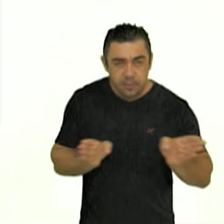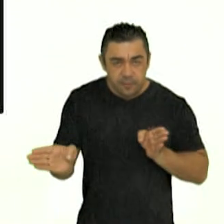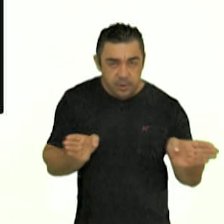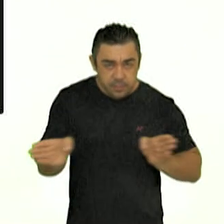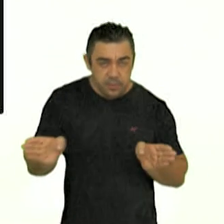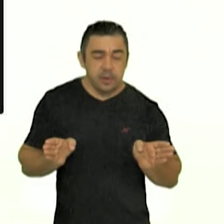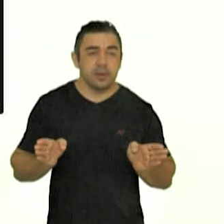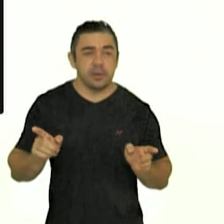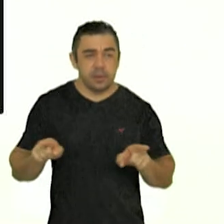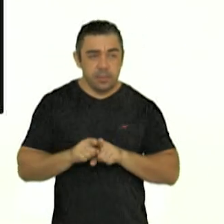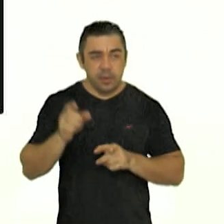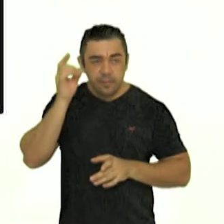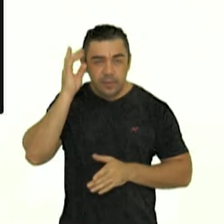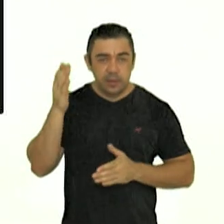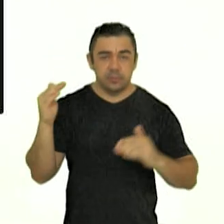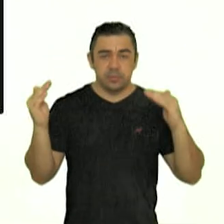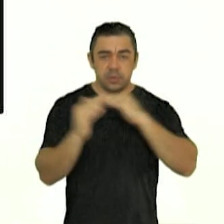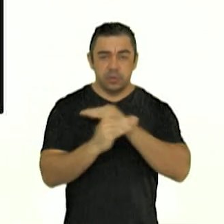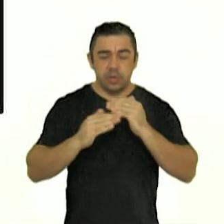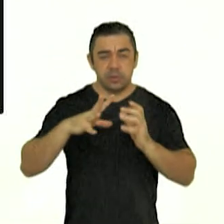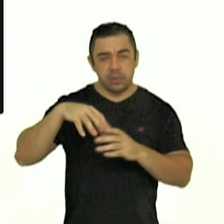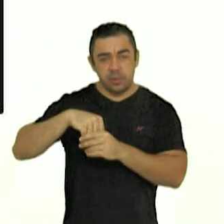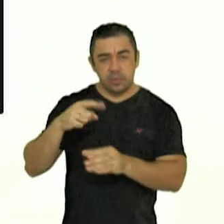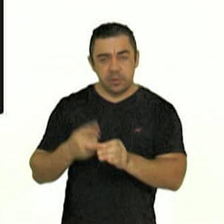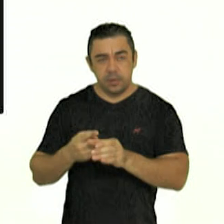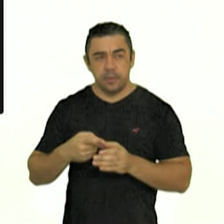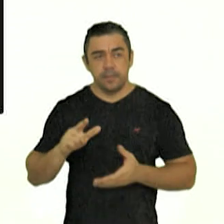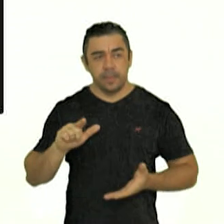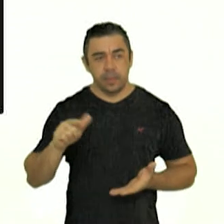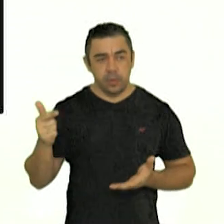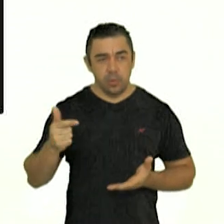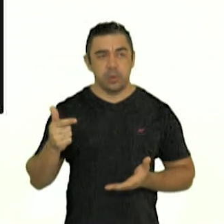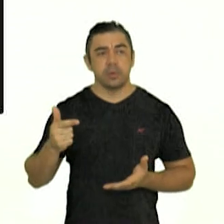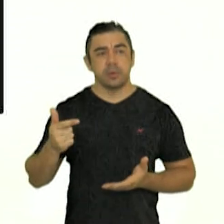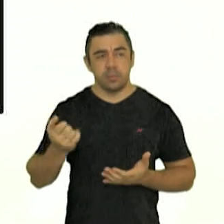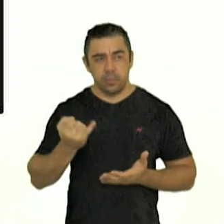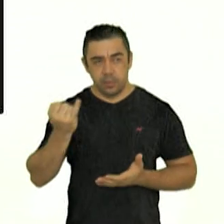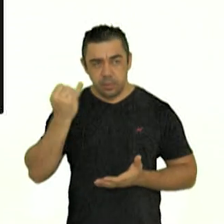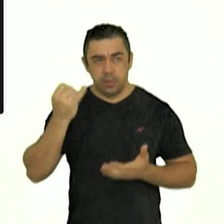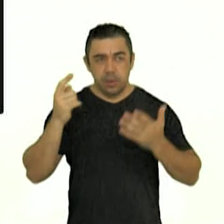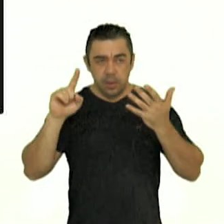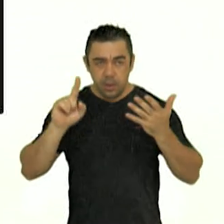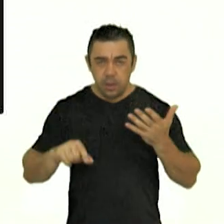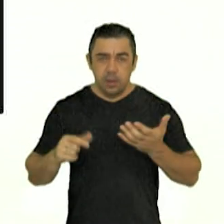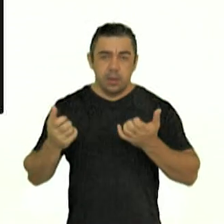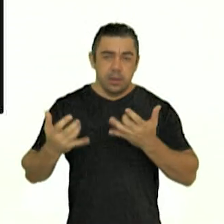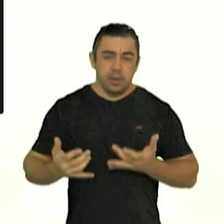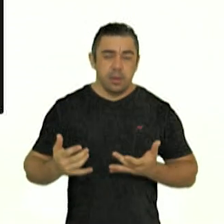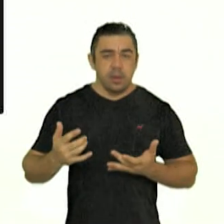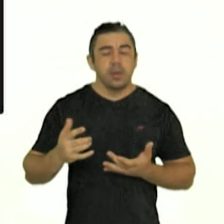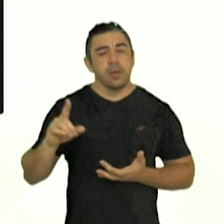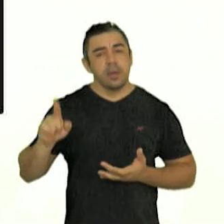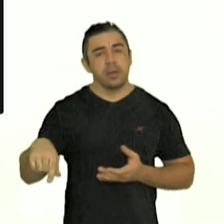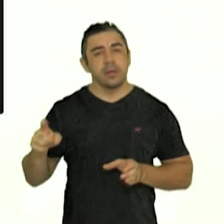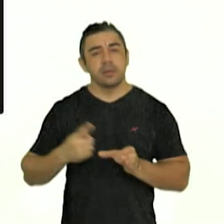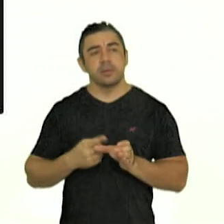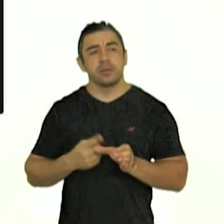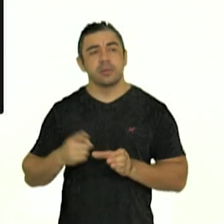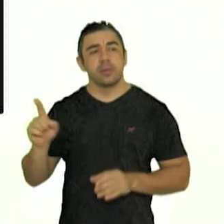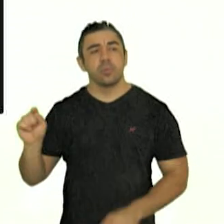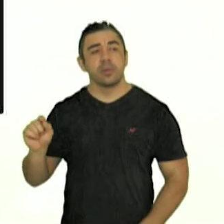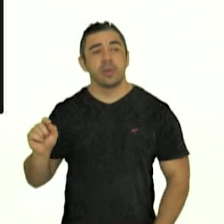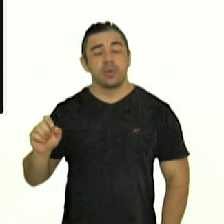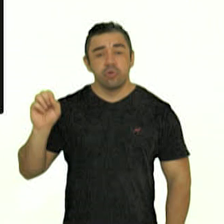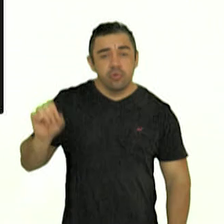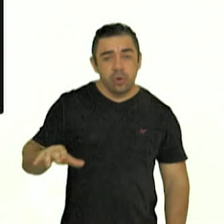a mobilidade urbana. Outra questão importante também no processo de urbanização é a geração do lixo.